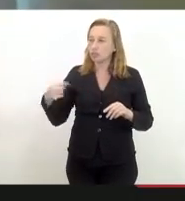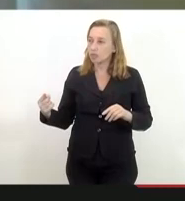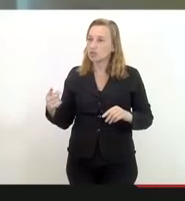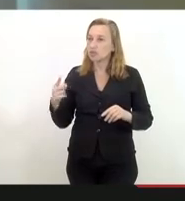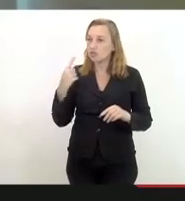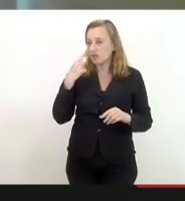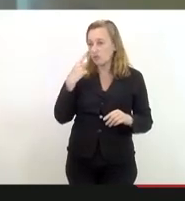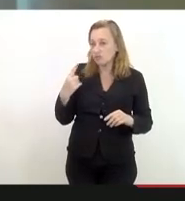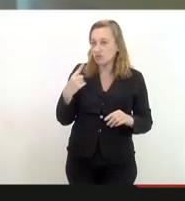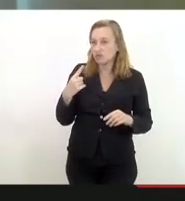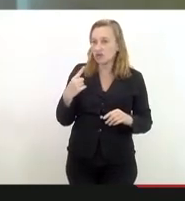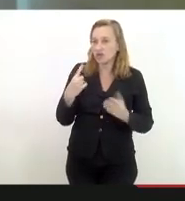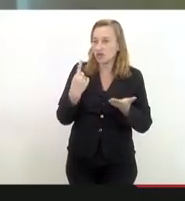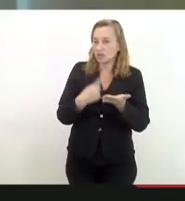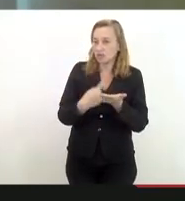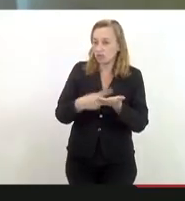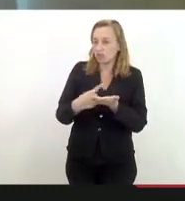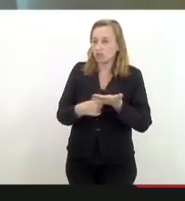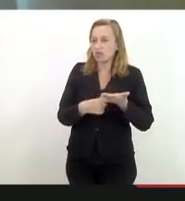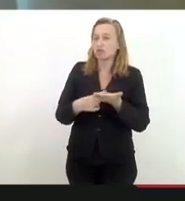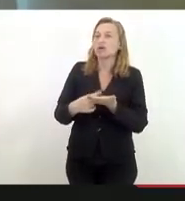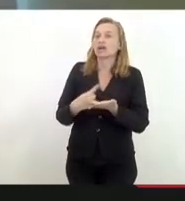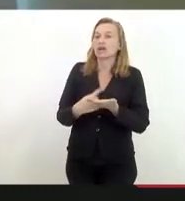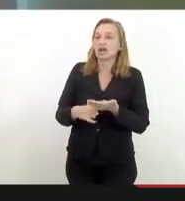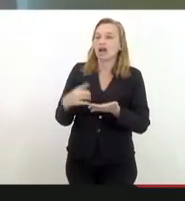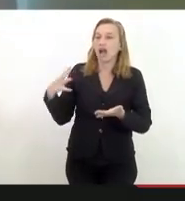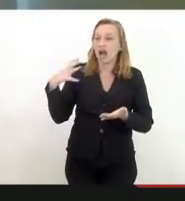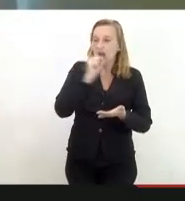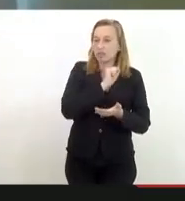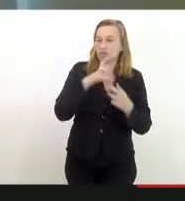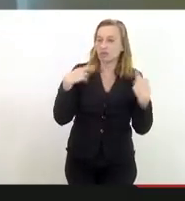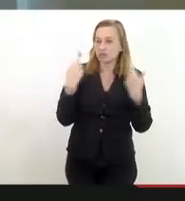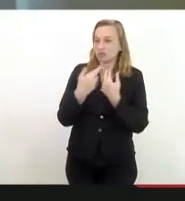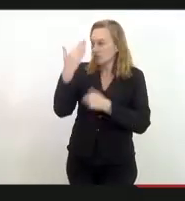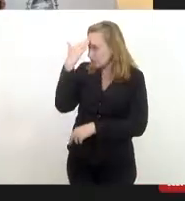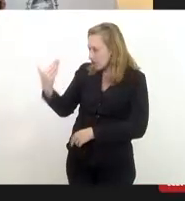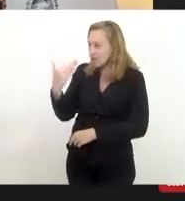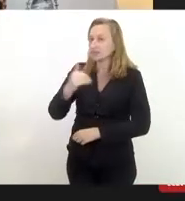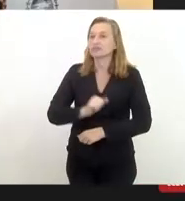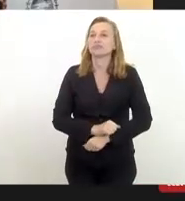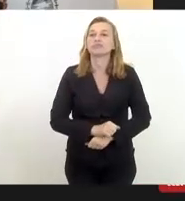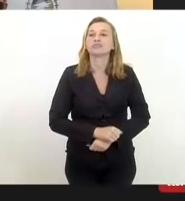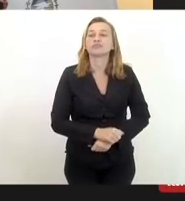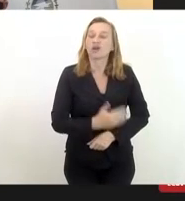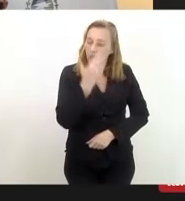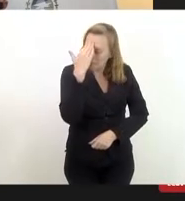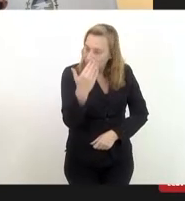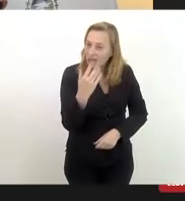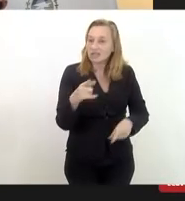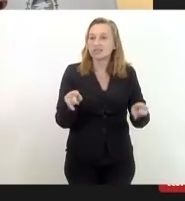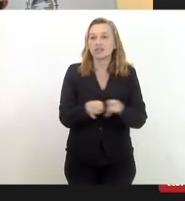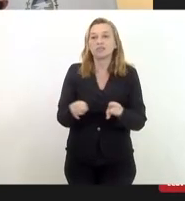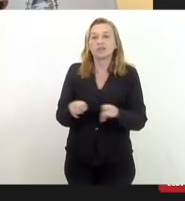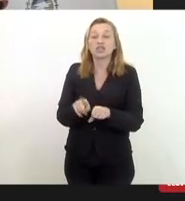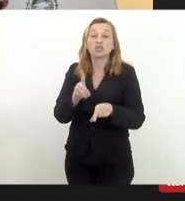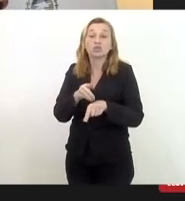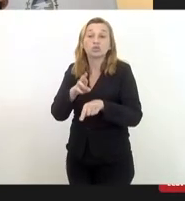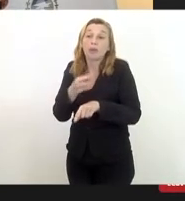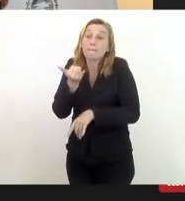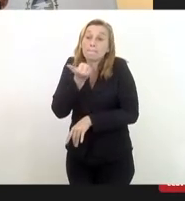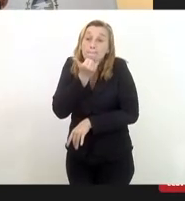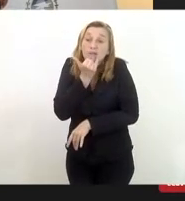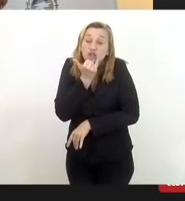faz a ponte aí para marcar essa reunião o mais rápido possível. Eu agradeço. Eu agradeço também, doutora. Eu só vou pedir